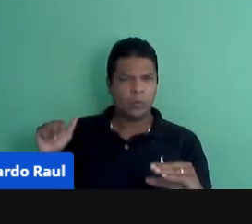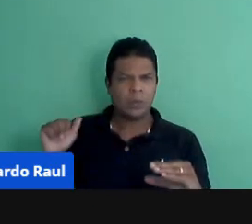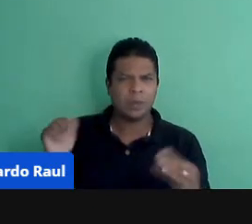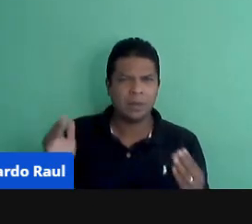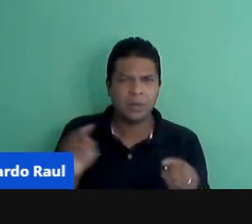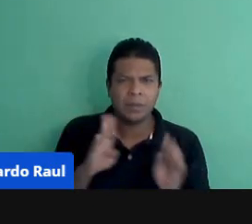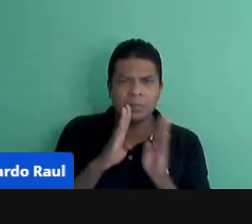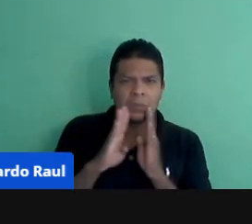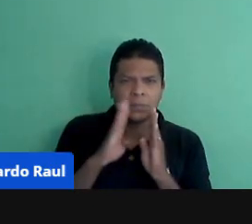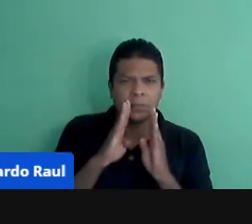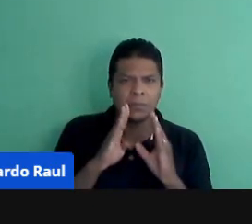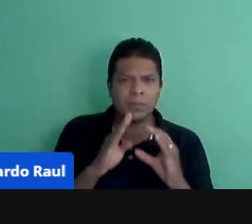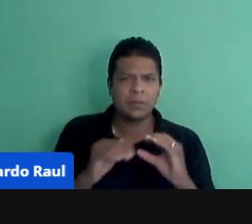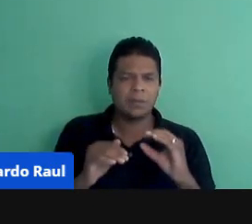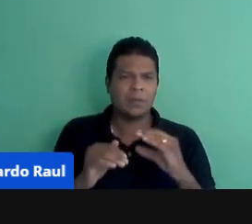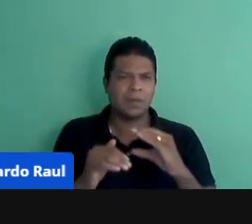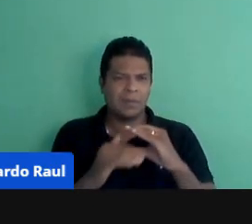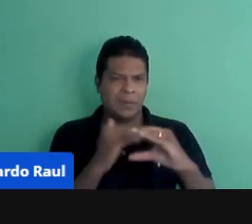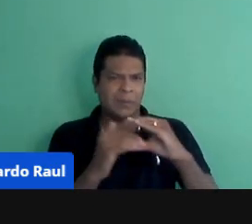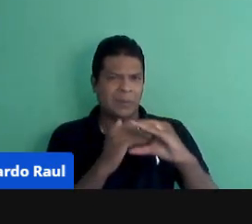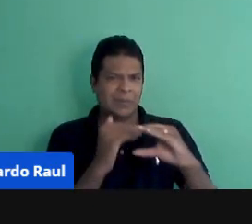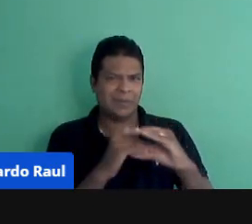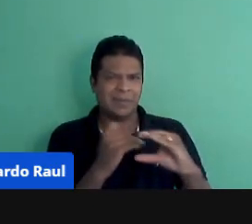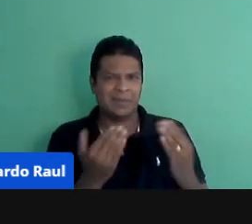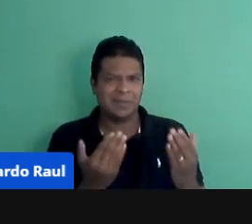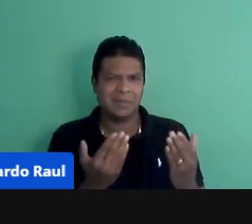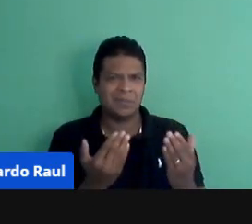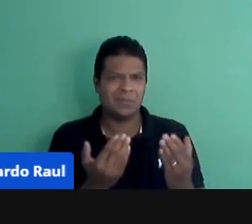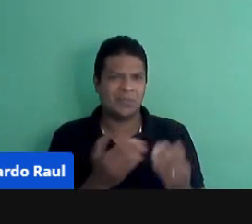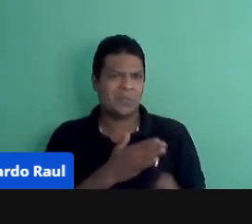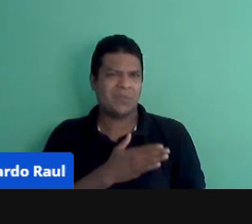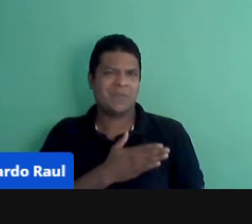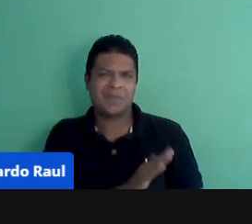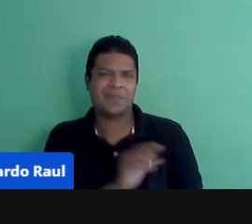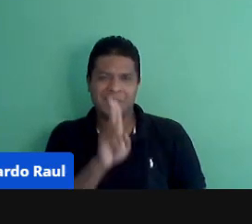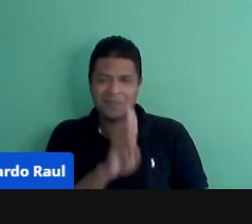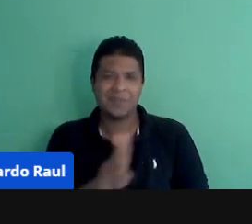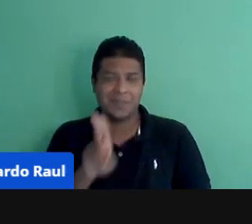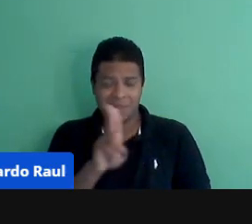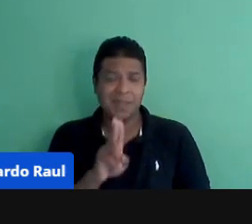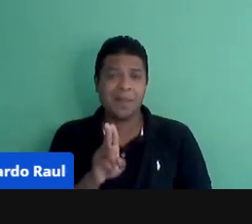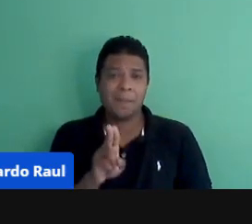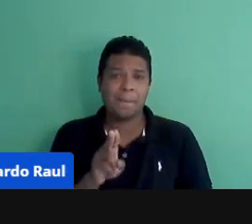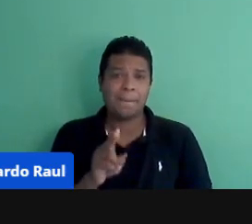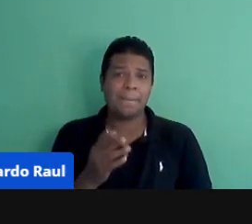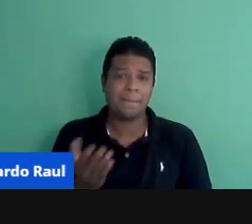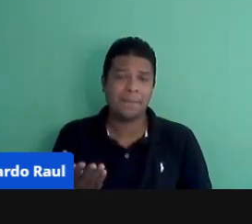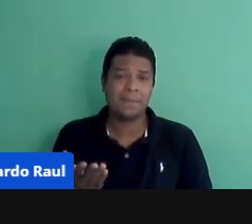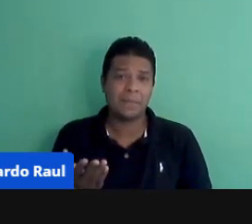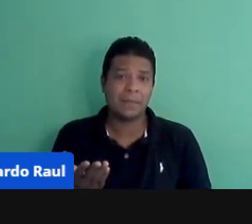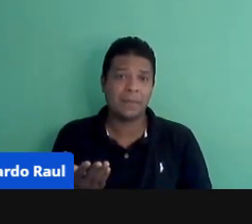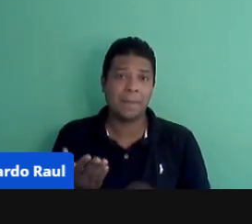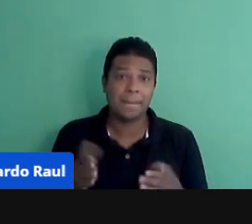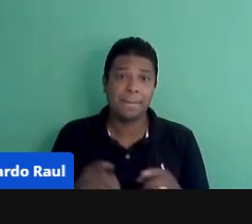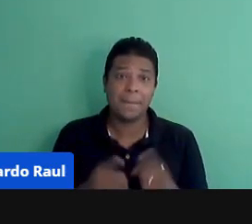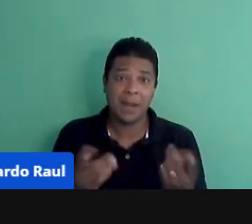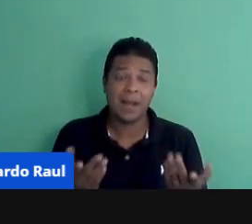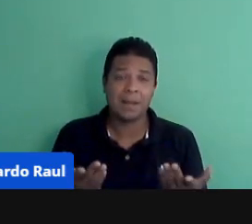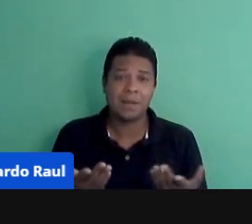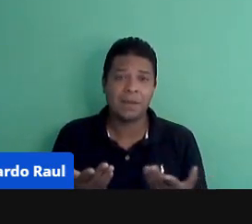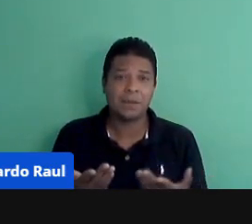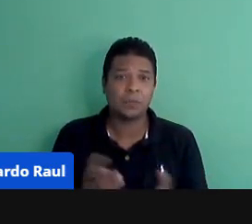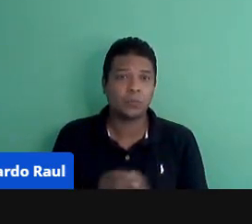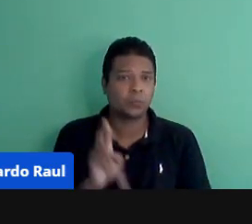atenderia aluno usando o Facebook, que é uma das ferramentas que eu menos gosto de usar, né? E, no entanto, hoje tem sido,